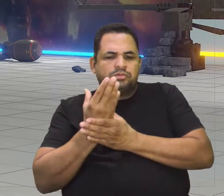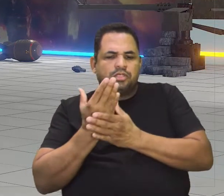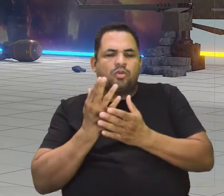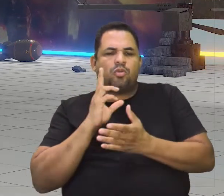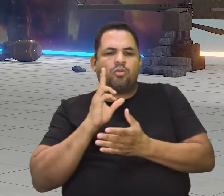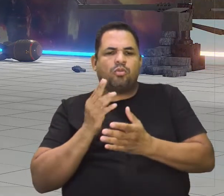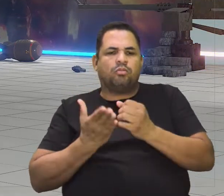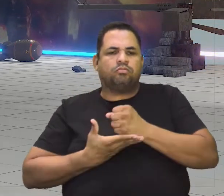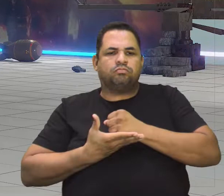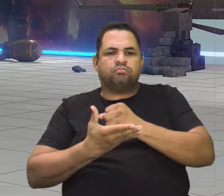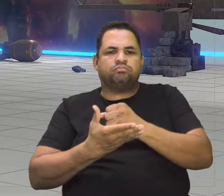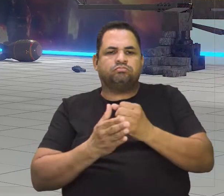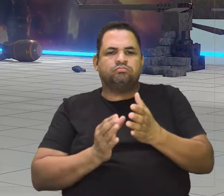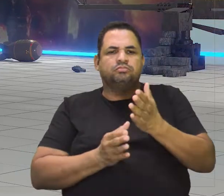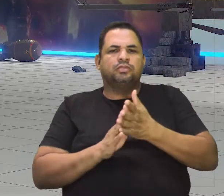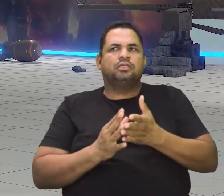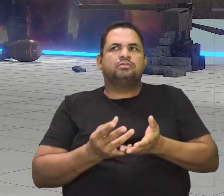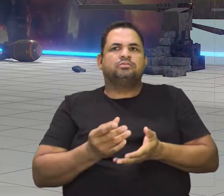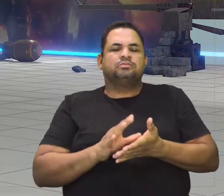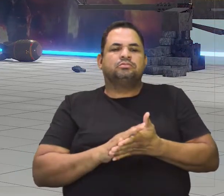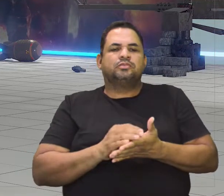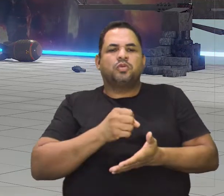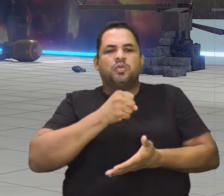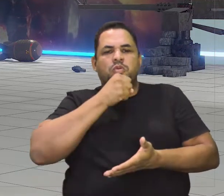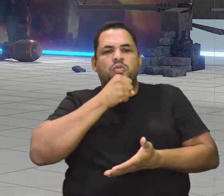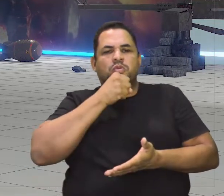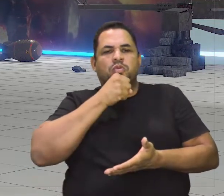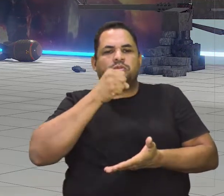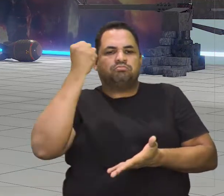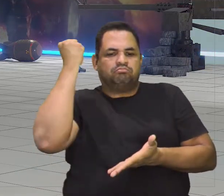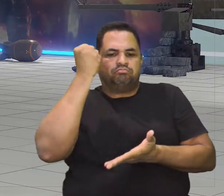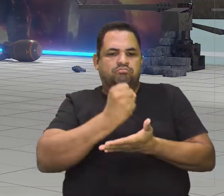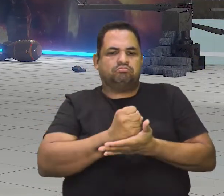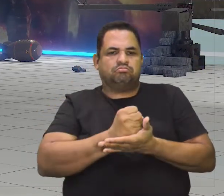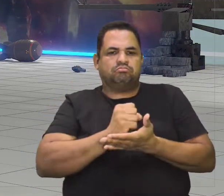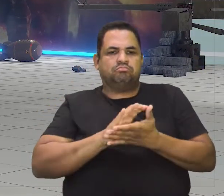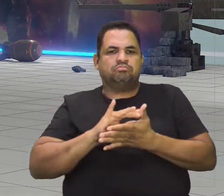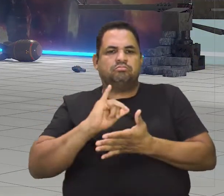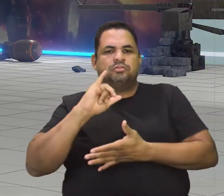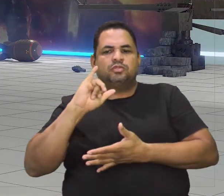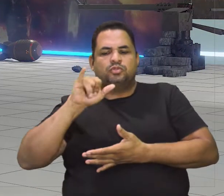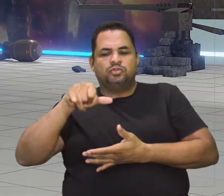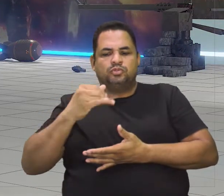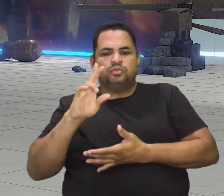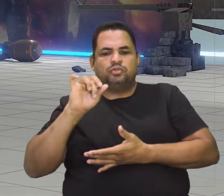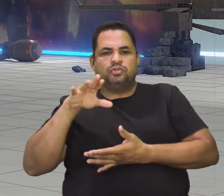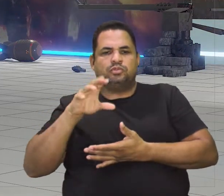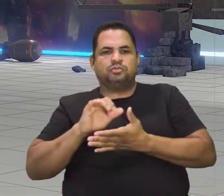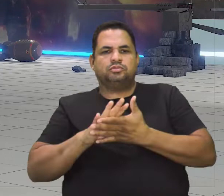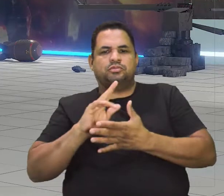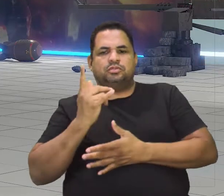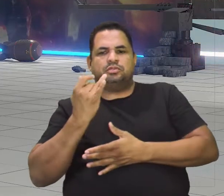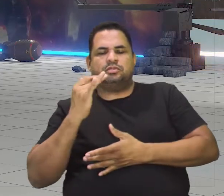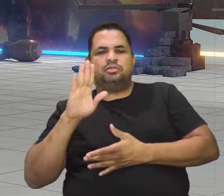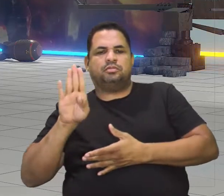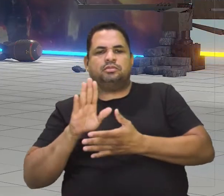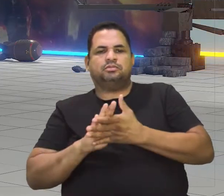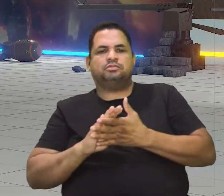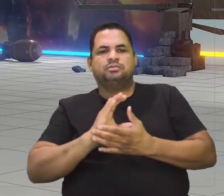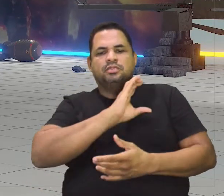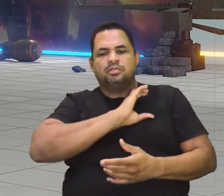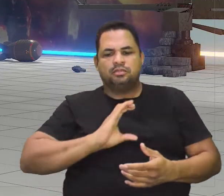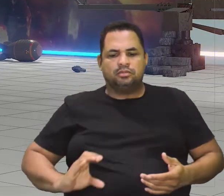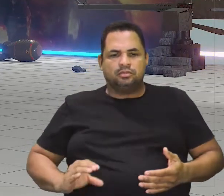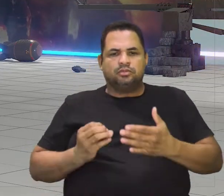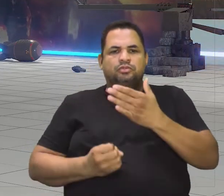todas elas do Antigo Testamento. O judaísmo vem da religião hebraica do Antigo Testamento, o cristianismo vem da religião hebraica